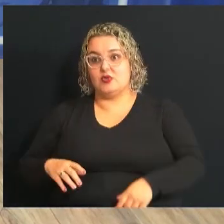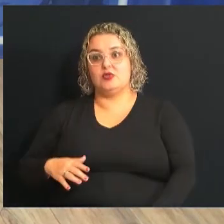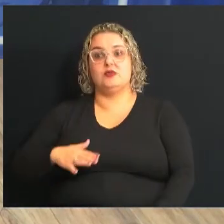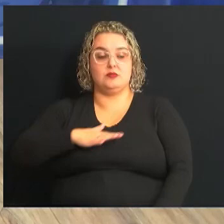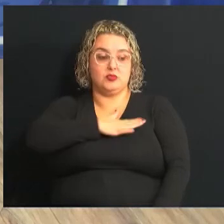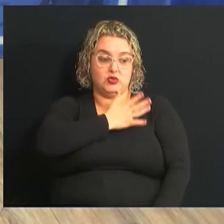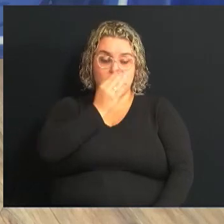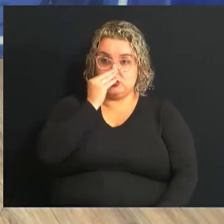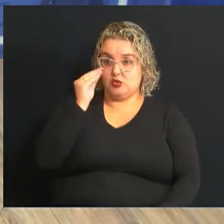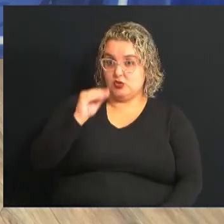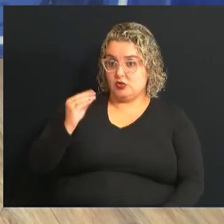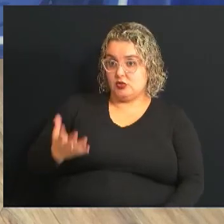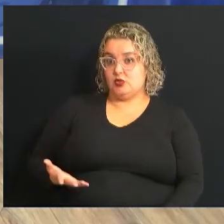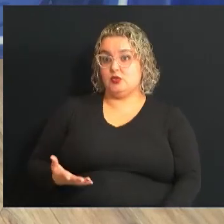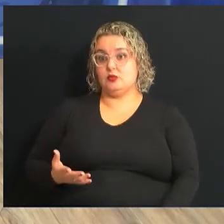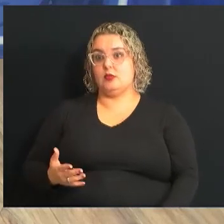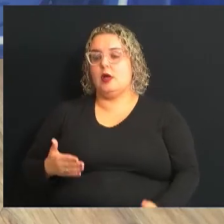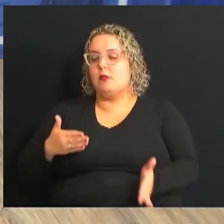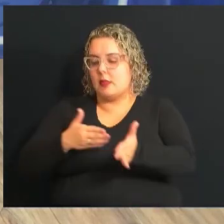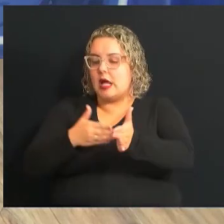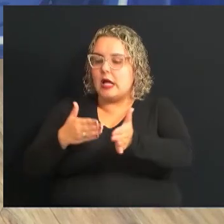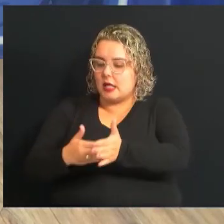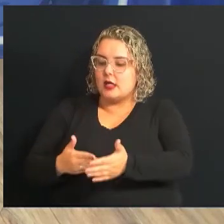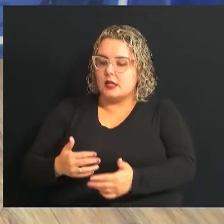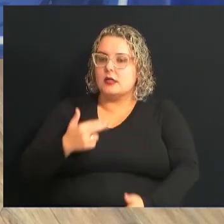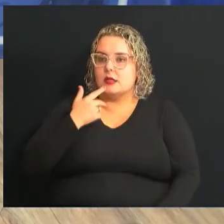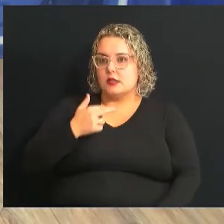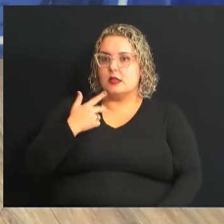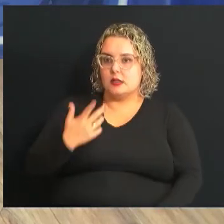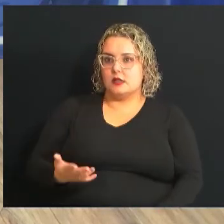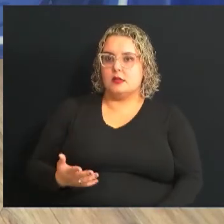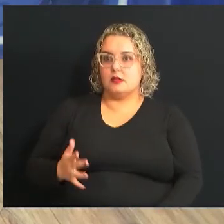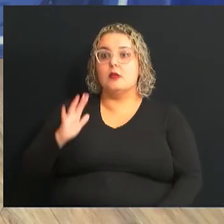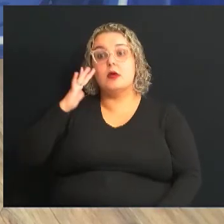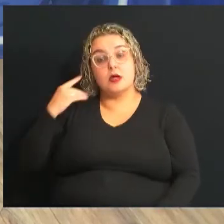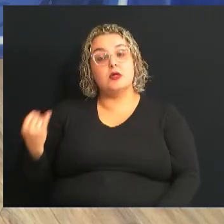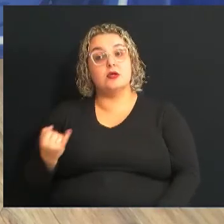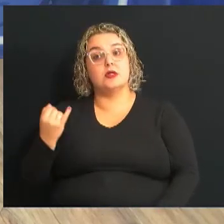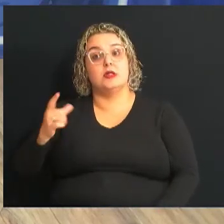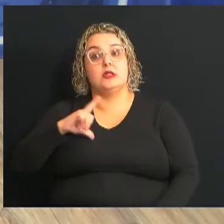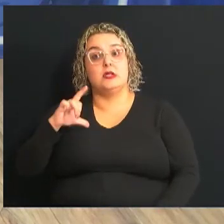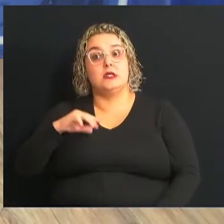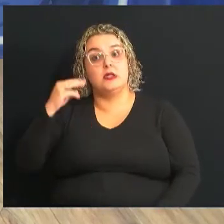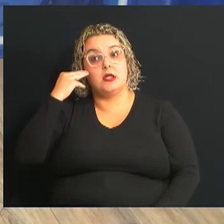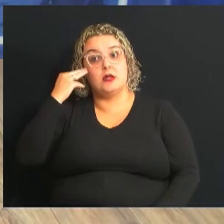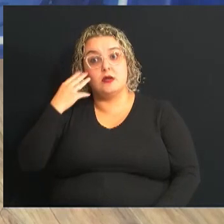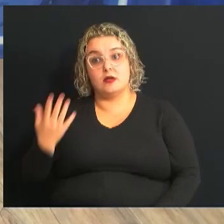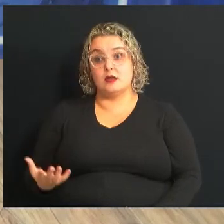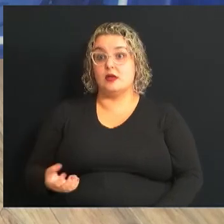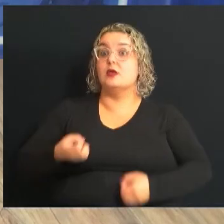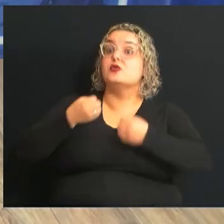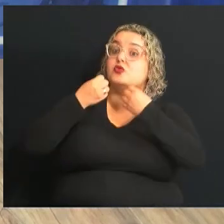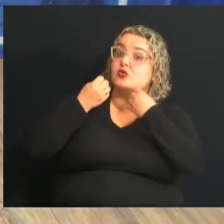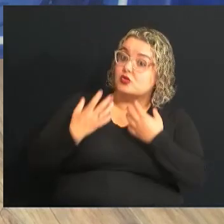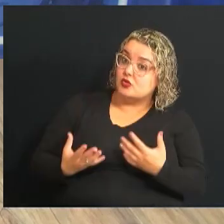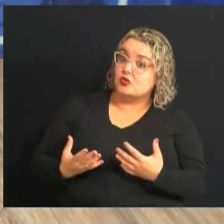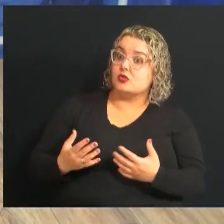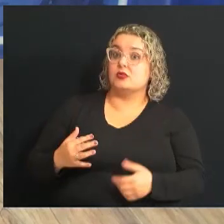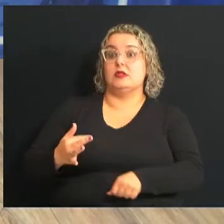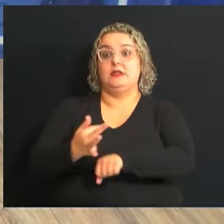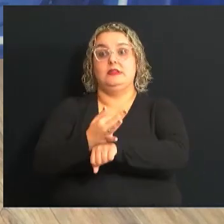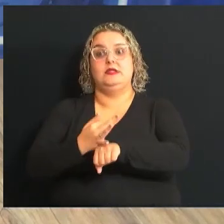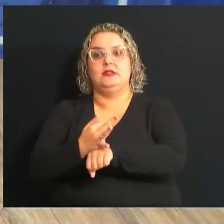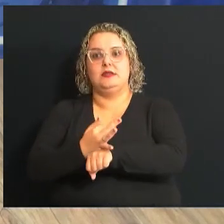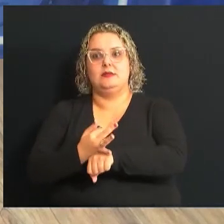do idioma, eu acho que isso que você está citando é muito importante, porque a gente tem na memória as lembranças boas das nossas férias, mas